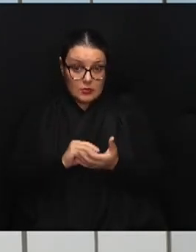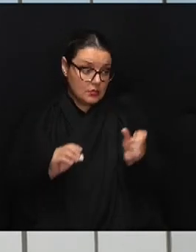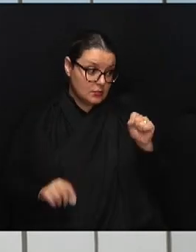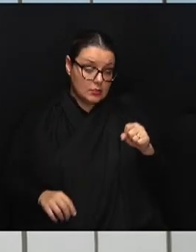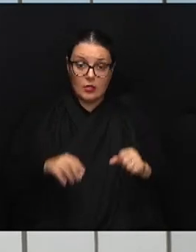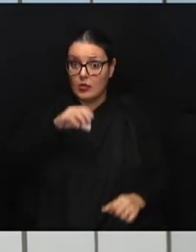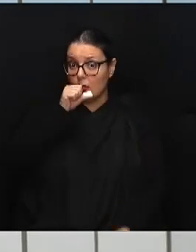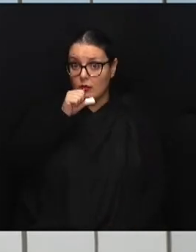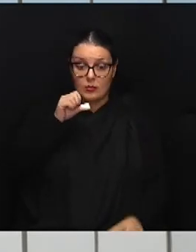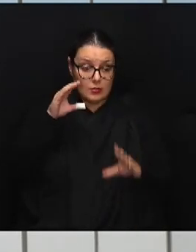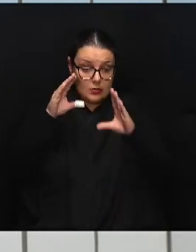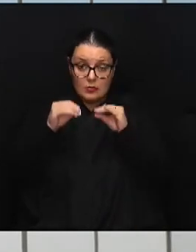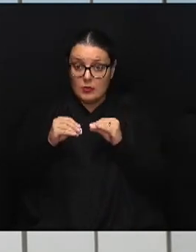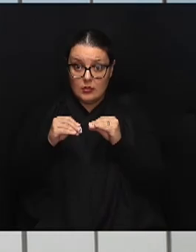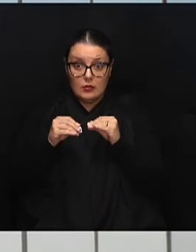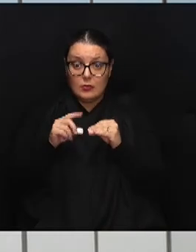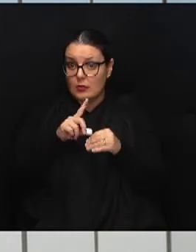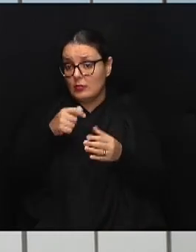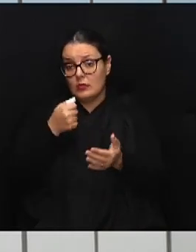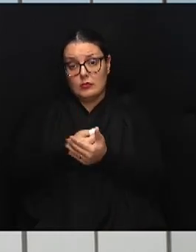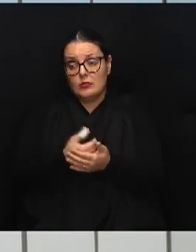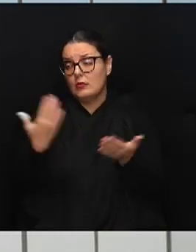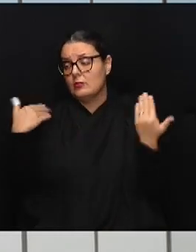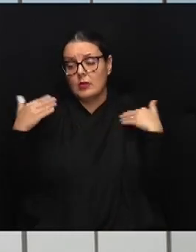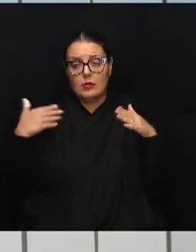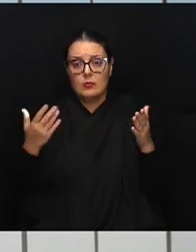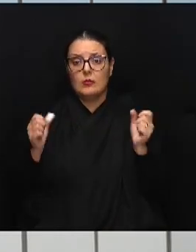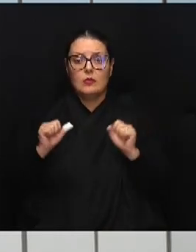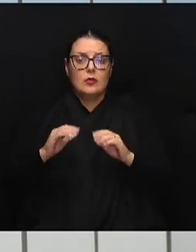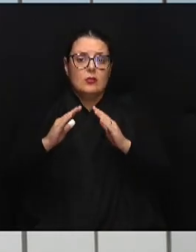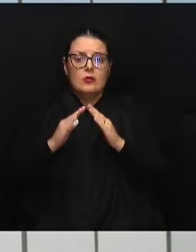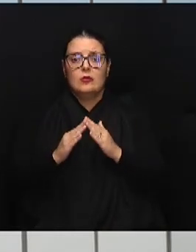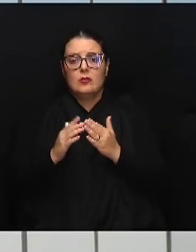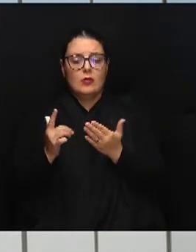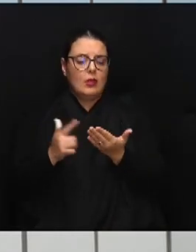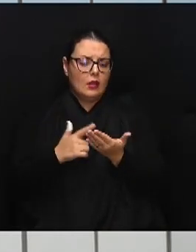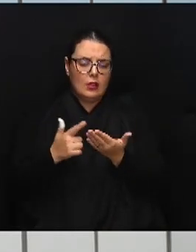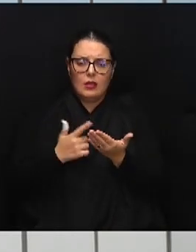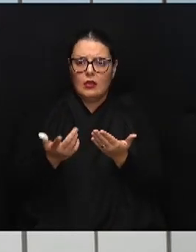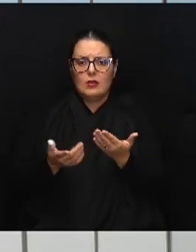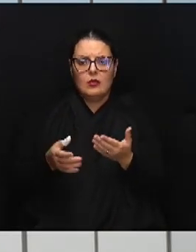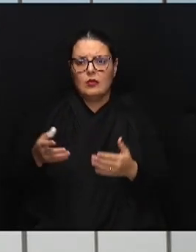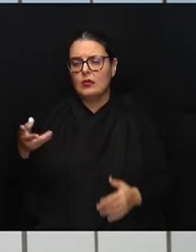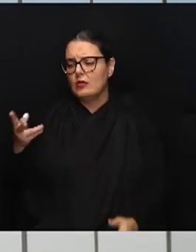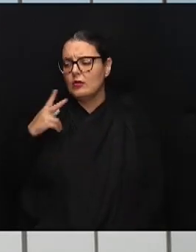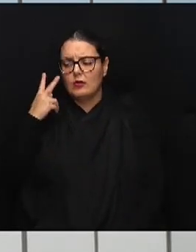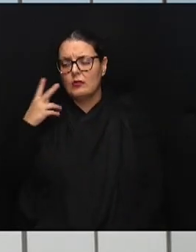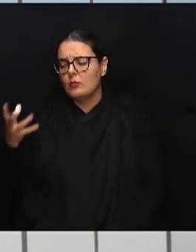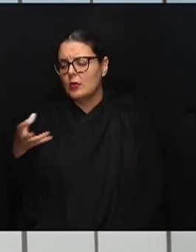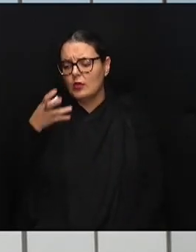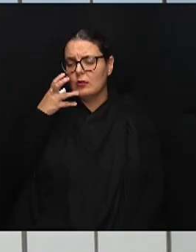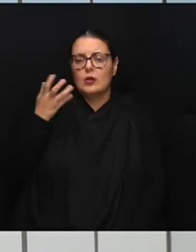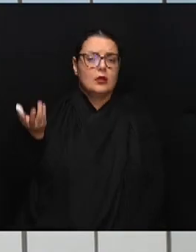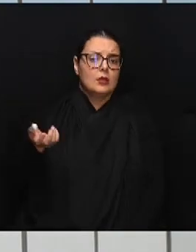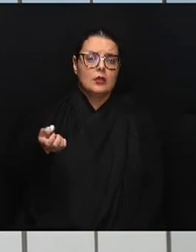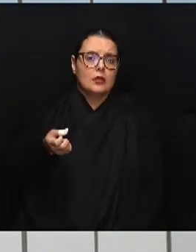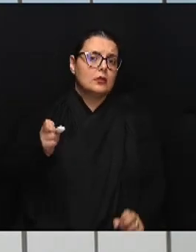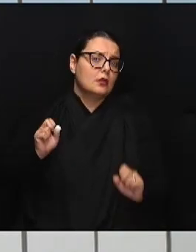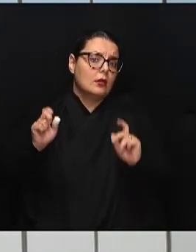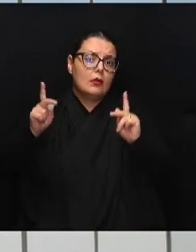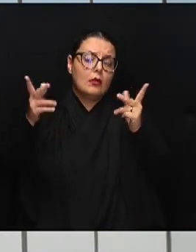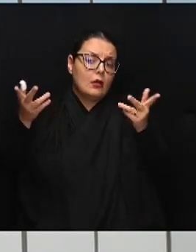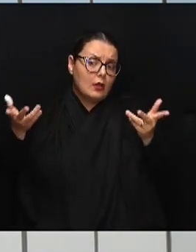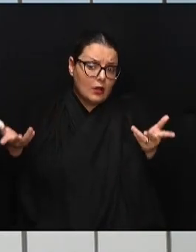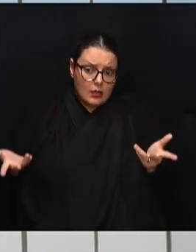sábado à noite, eu não sou obrigado a sair. Posso ficar em casa, lendo alguma coisa, tomar um vinho e tudo bem. Né?